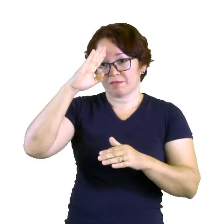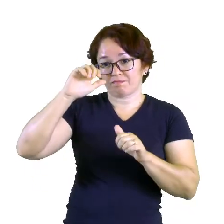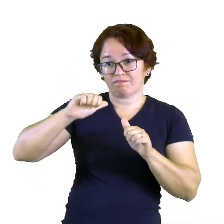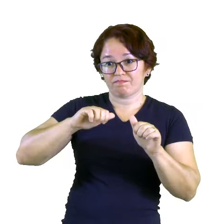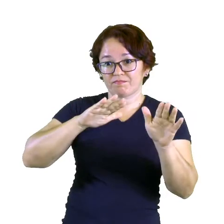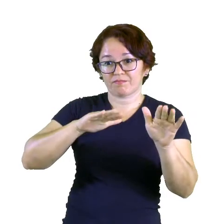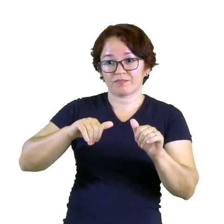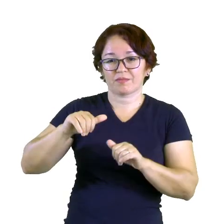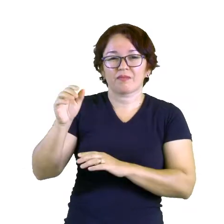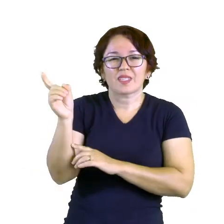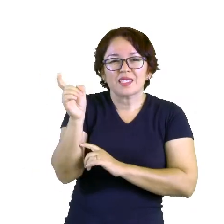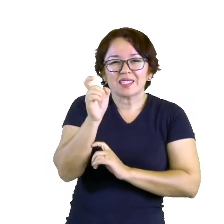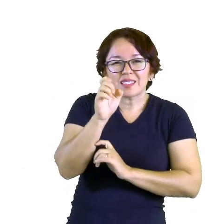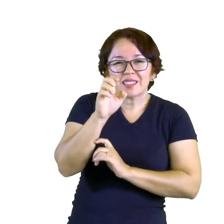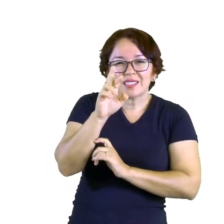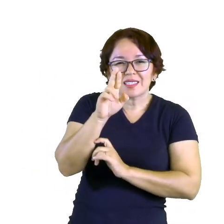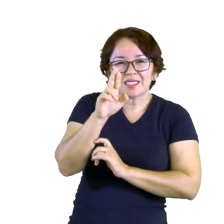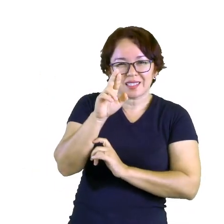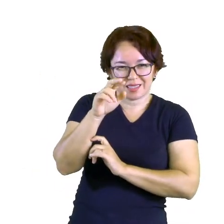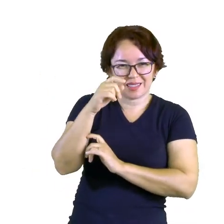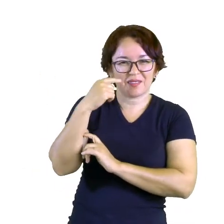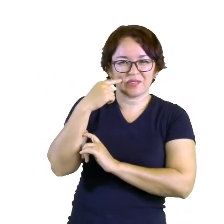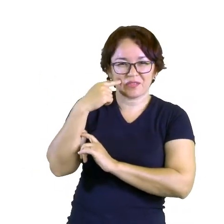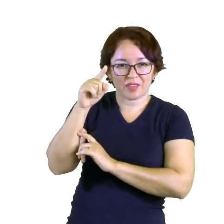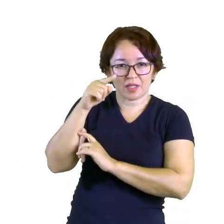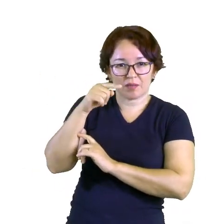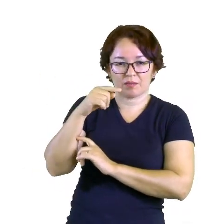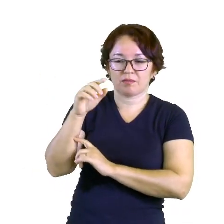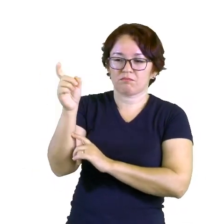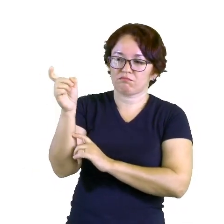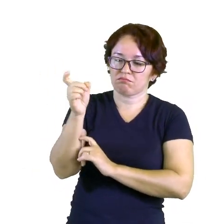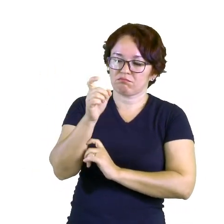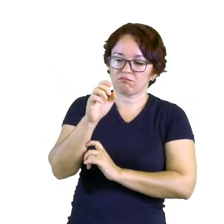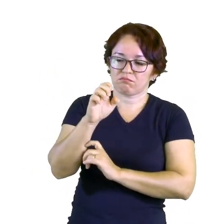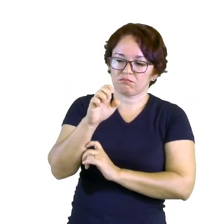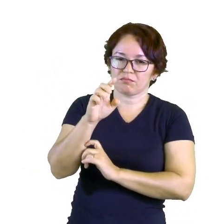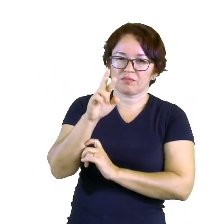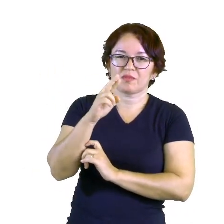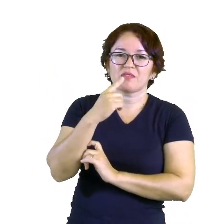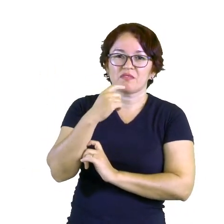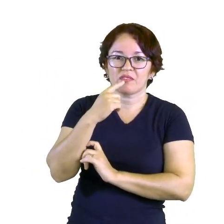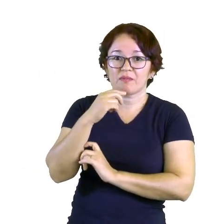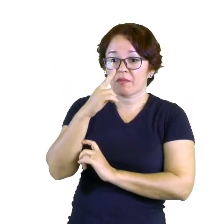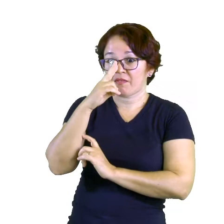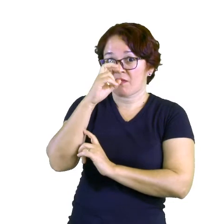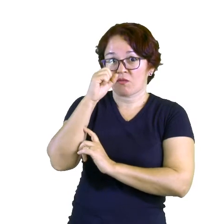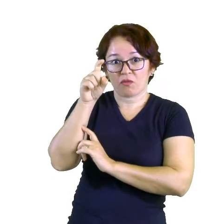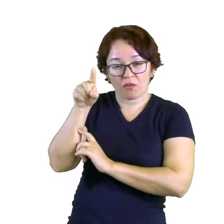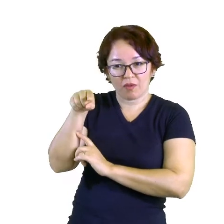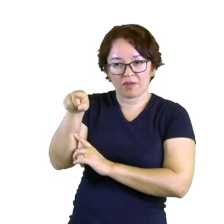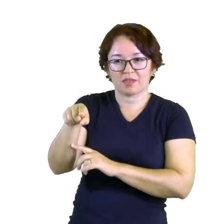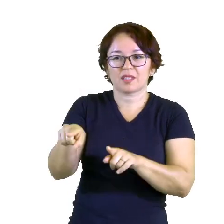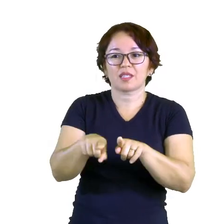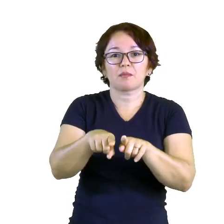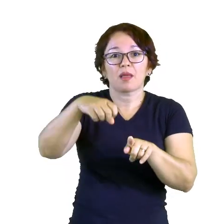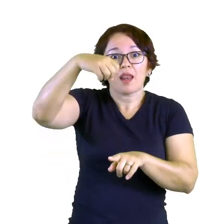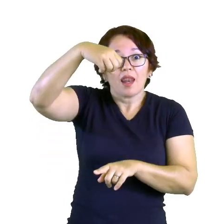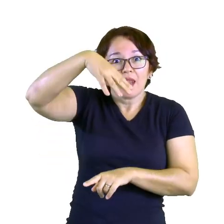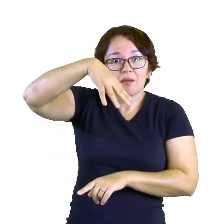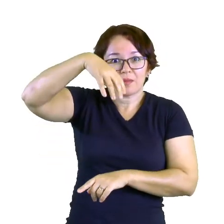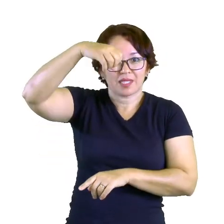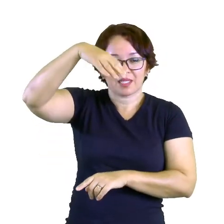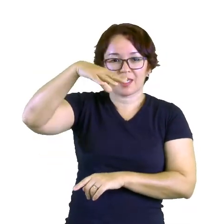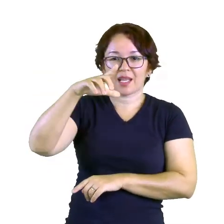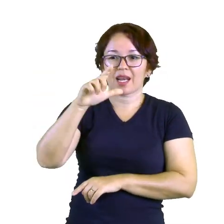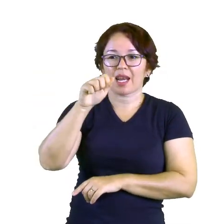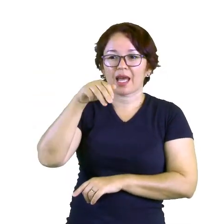Exército. Então, ela também é uma proparoxítona. E lâmpada? Também.